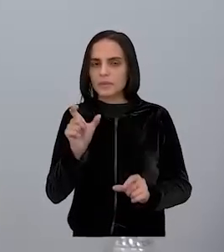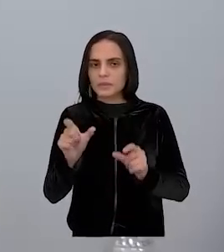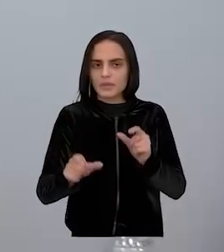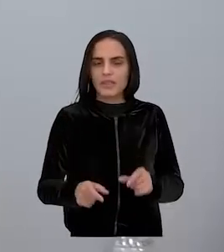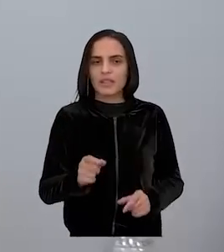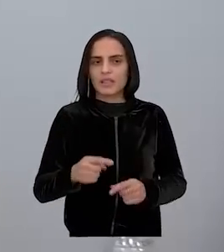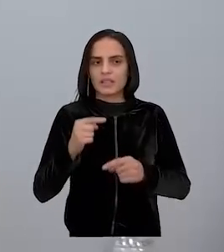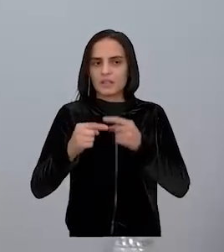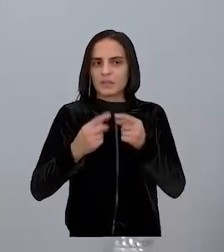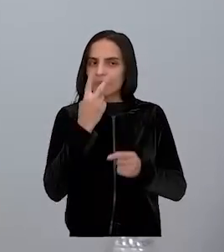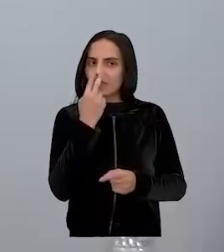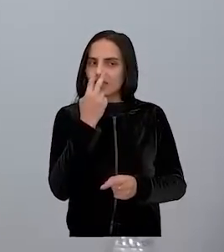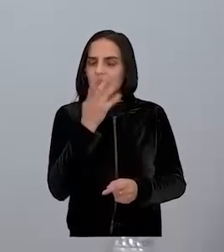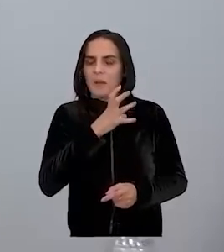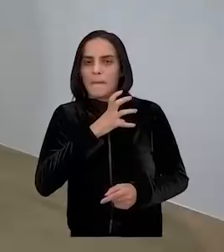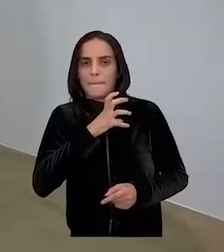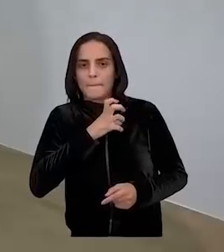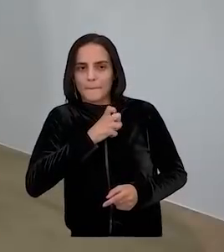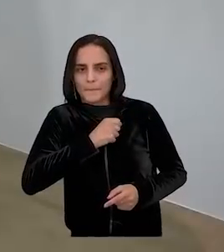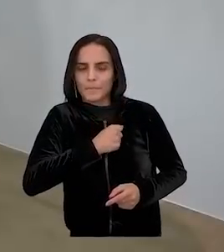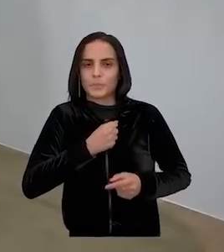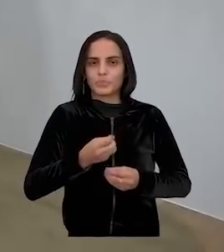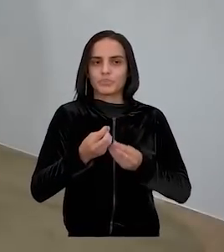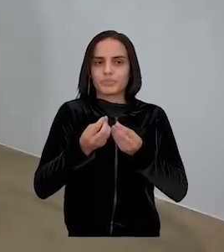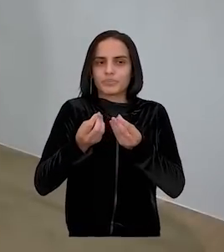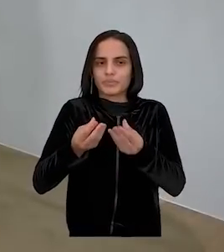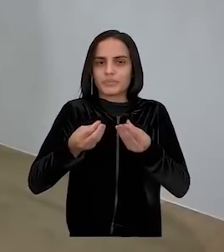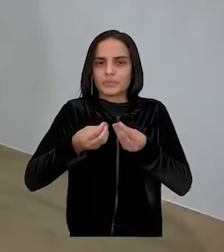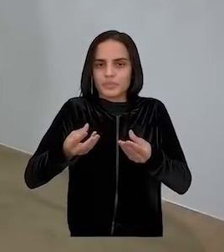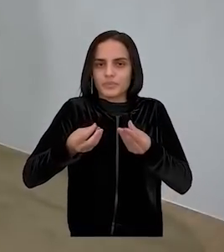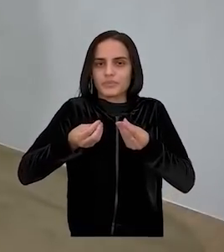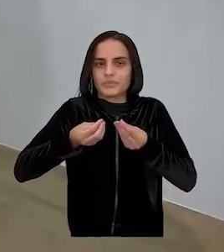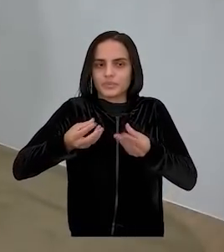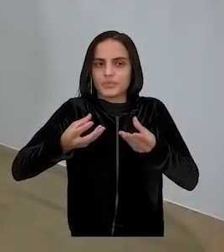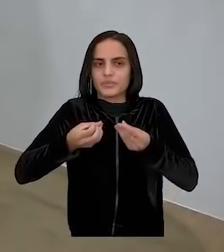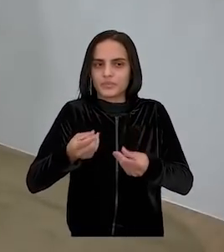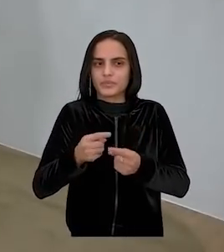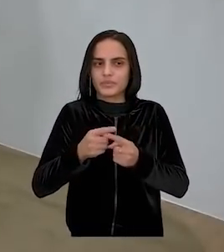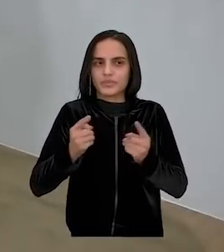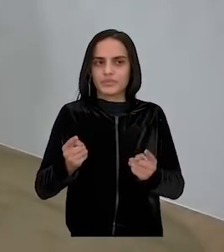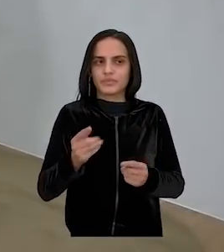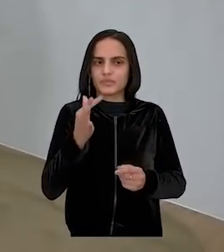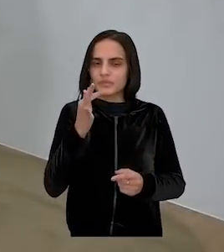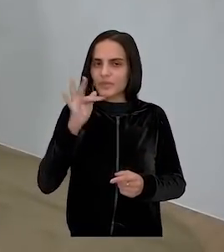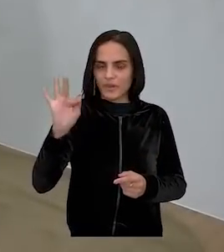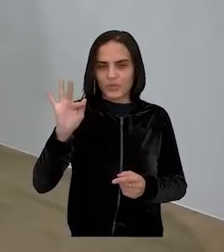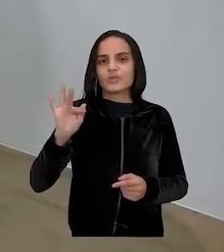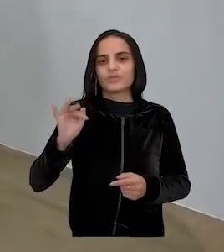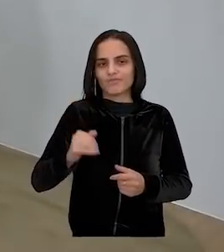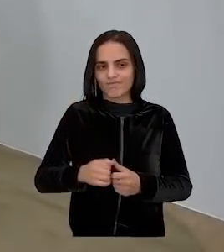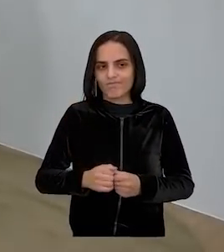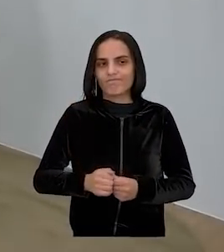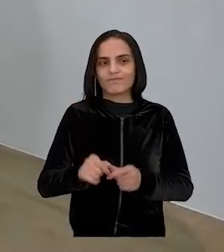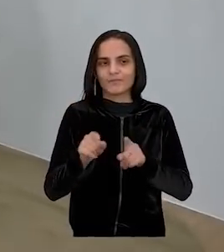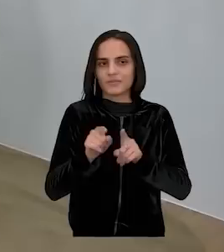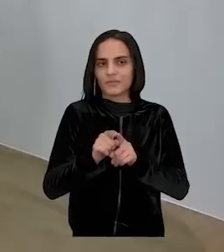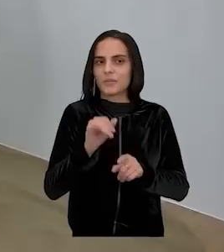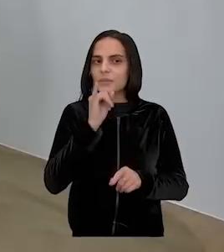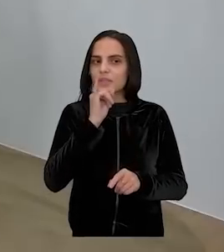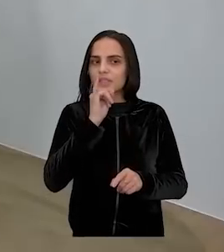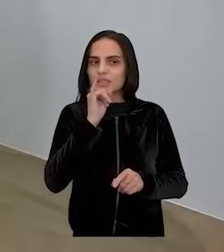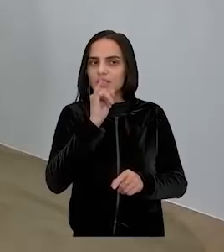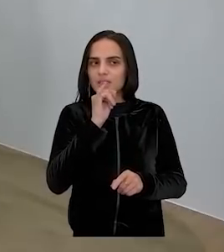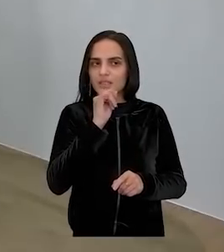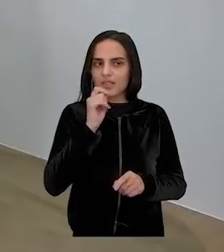um amor aí que, né, superficial, igual a sal, né? Você colocou na água, mexeu,